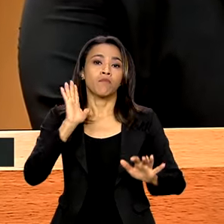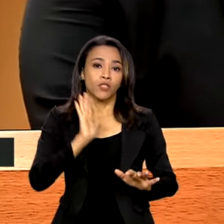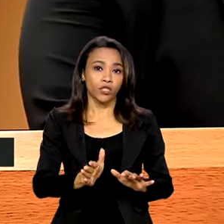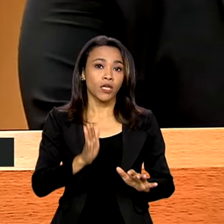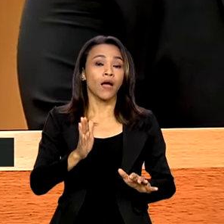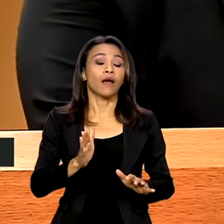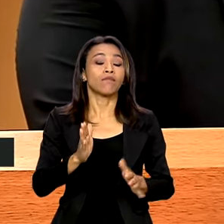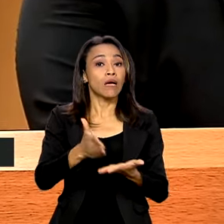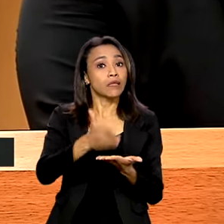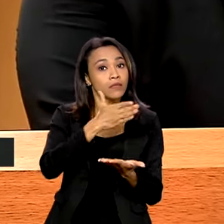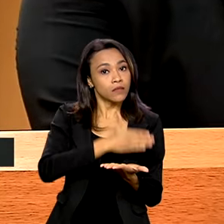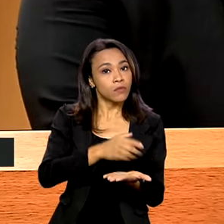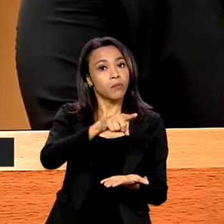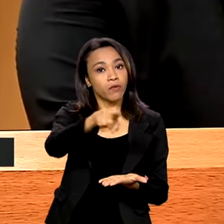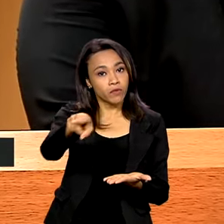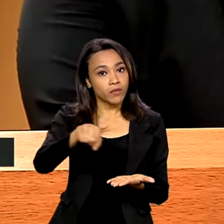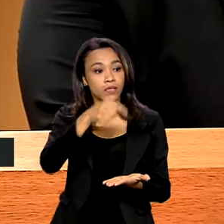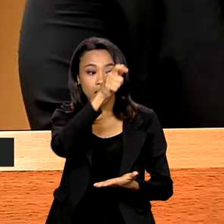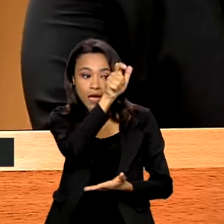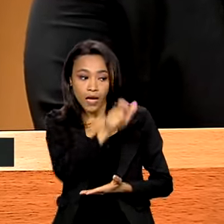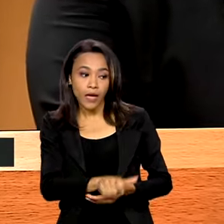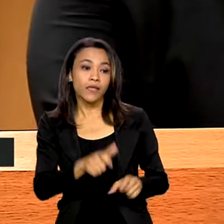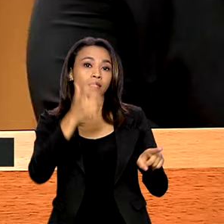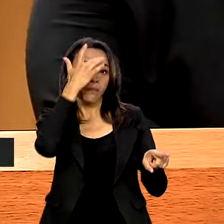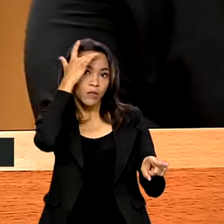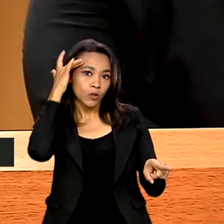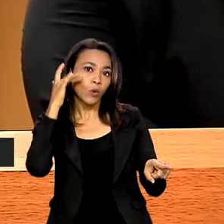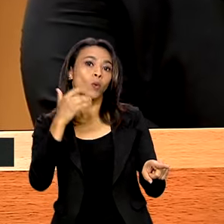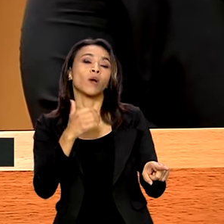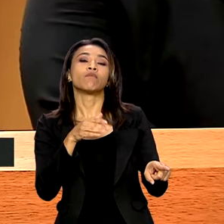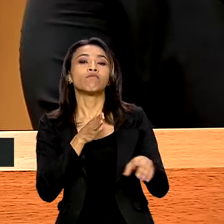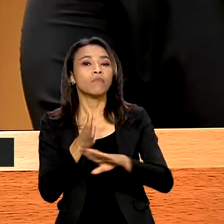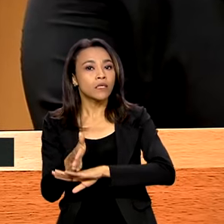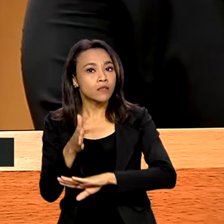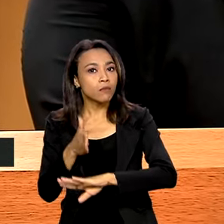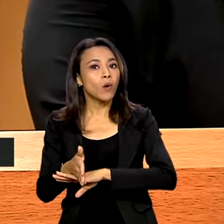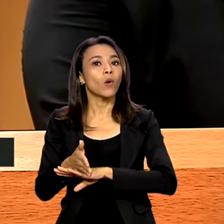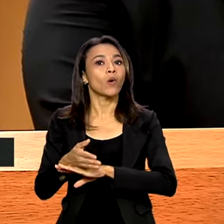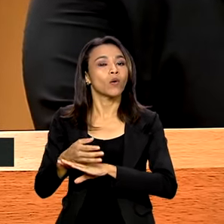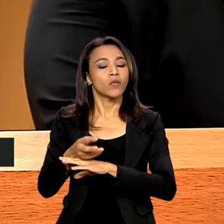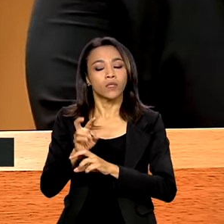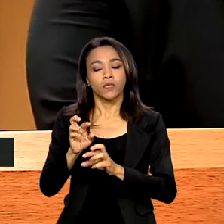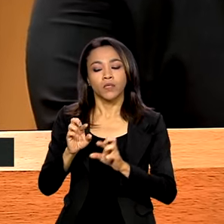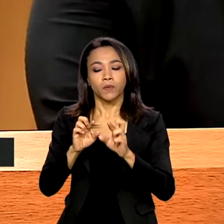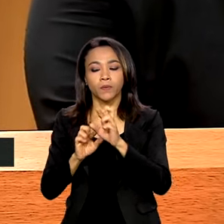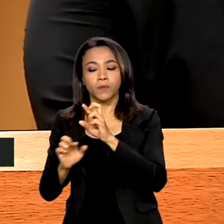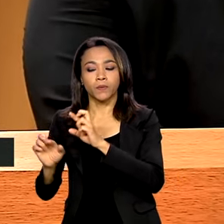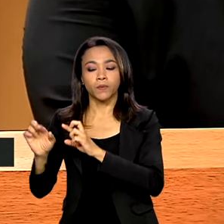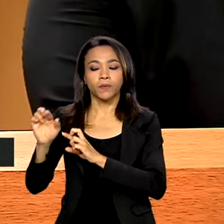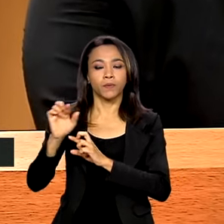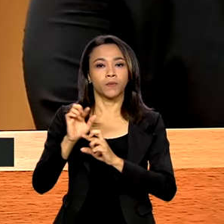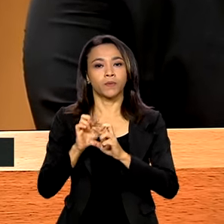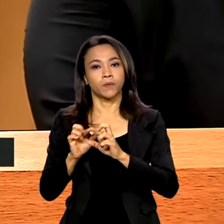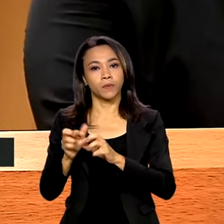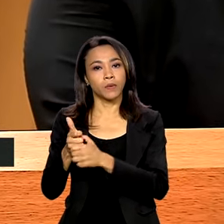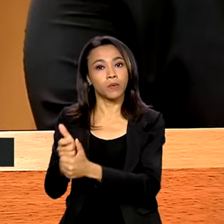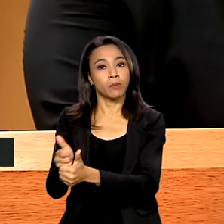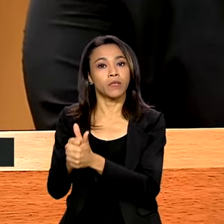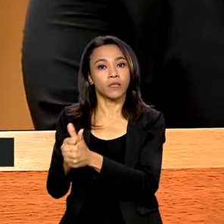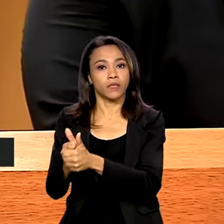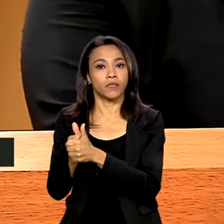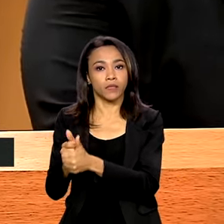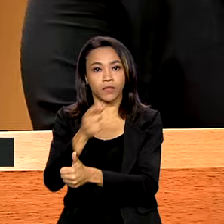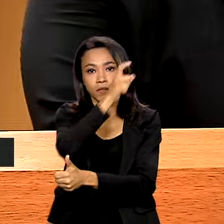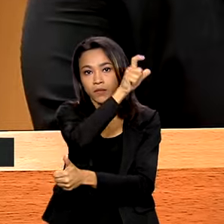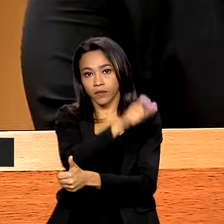adiantar, que essa pessoa também participou de ações de vigilância, de acompanhamento da ex-vereadora e também nesse